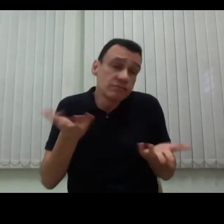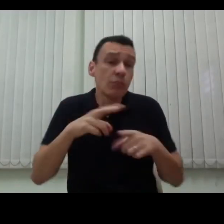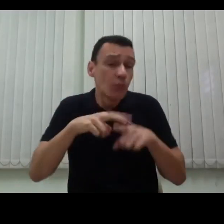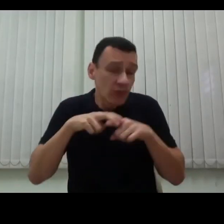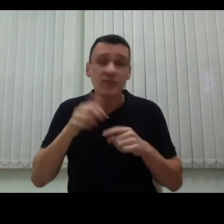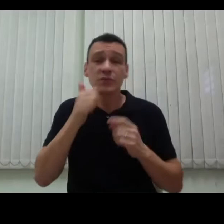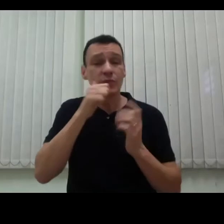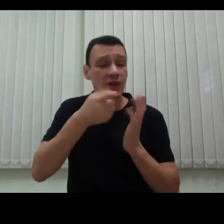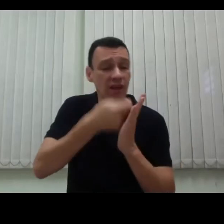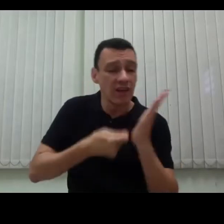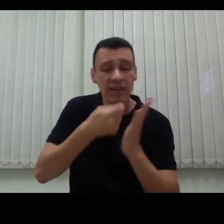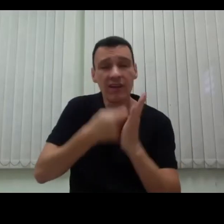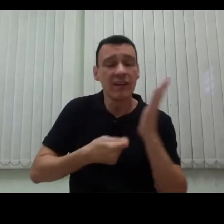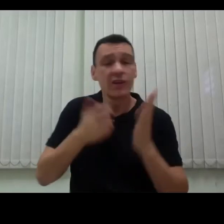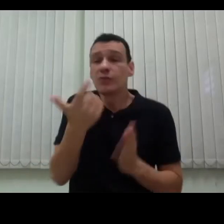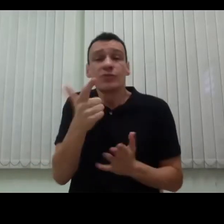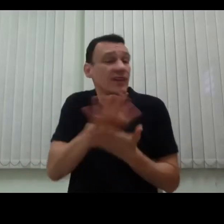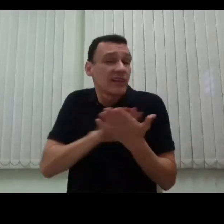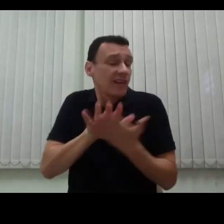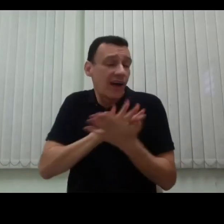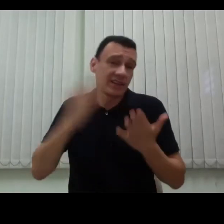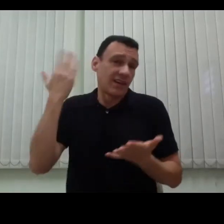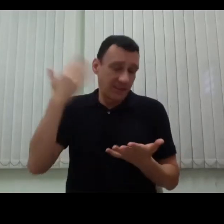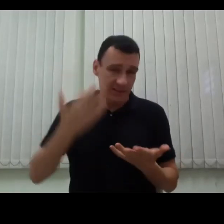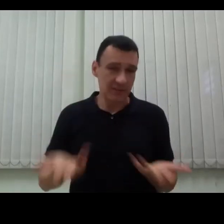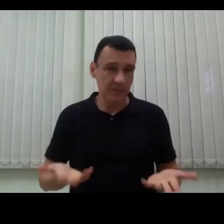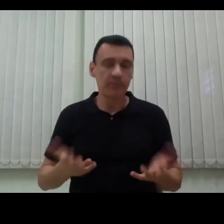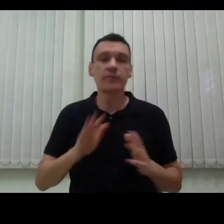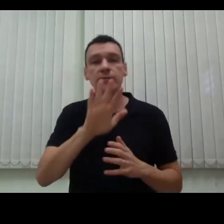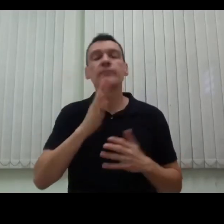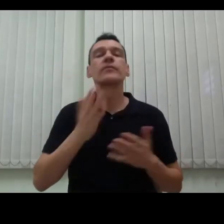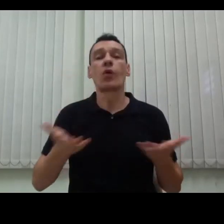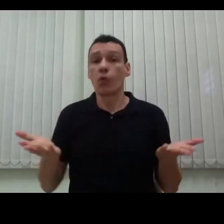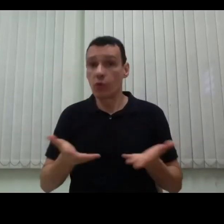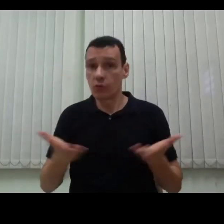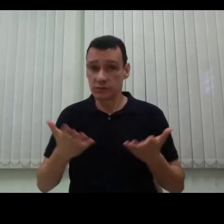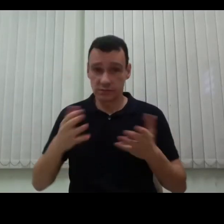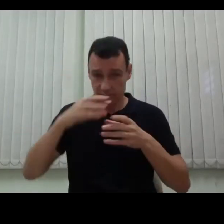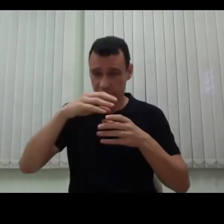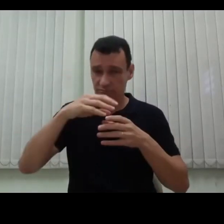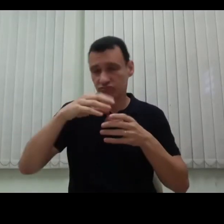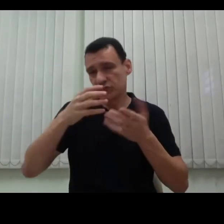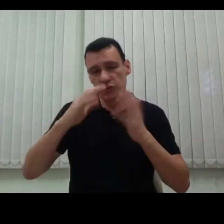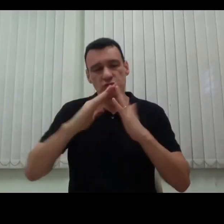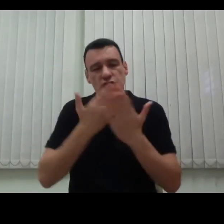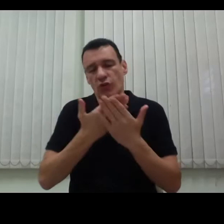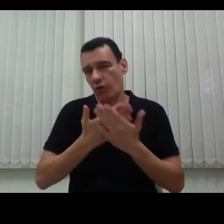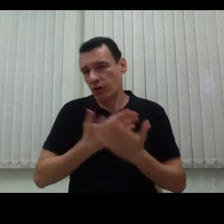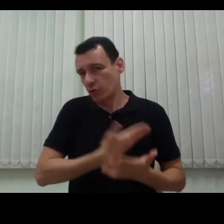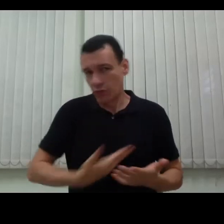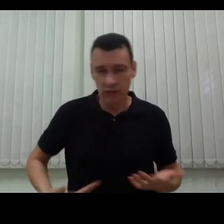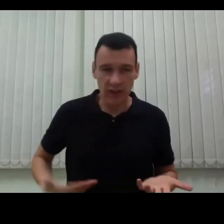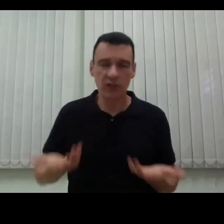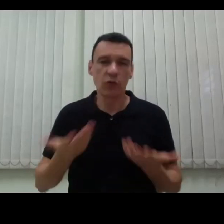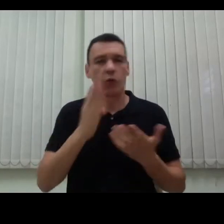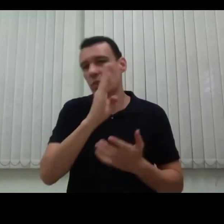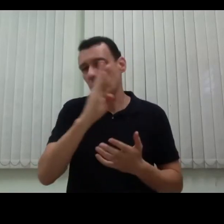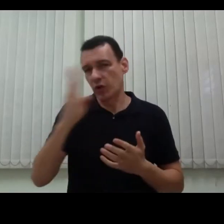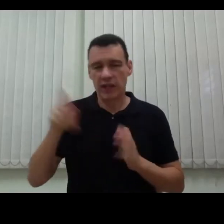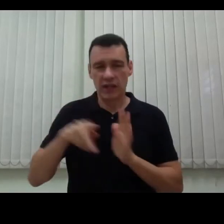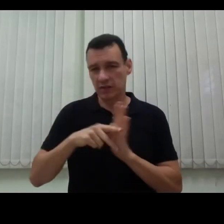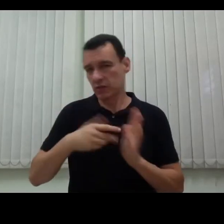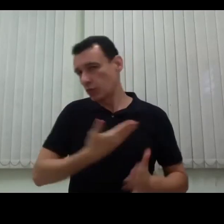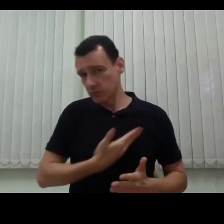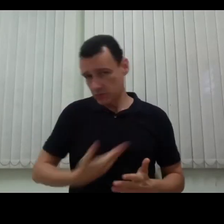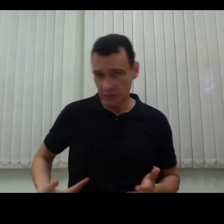Hoje as escolas públicas, as bibliotecas públicas, elas recebem, eu não tenho dados, mas elas recebem um número muito grande